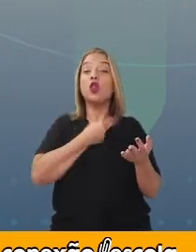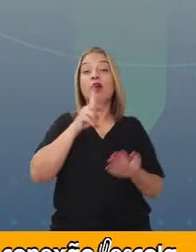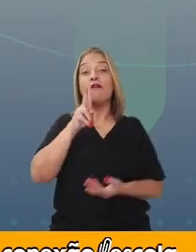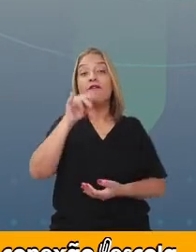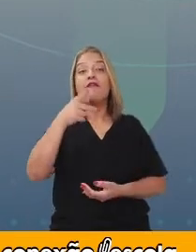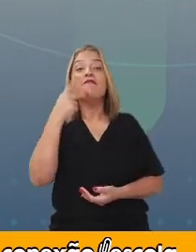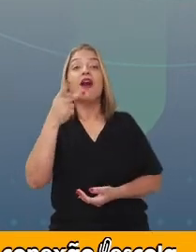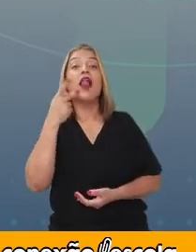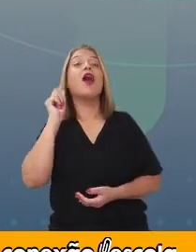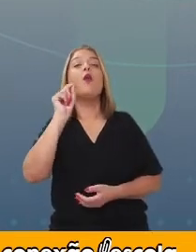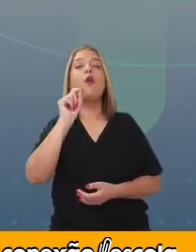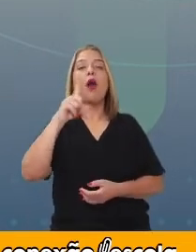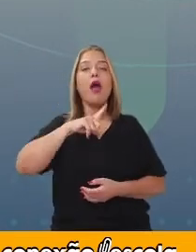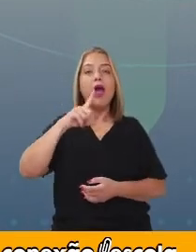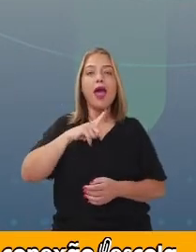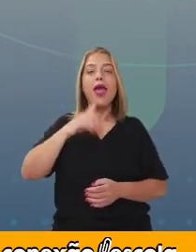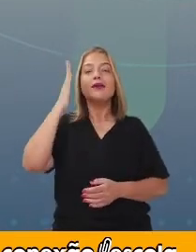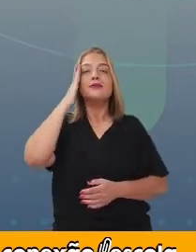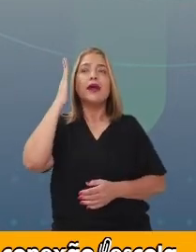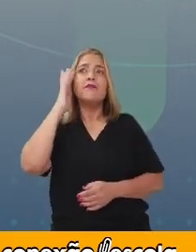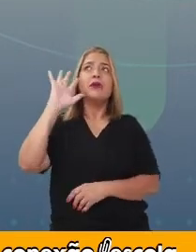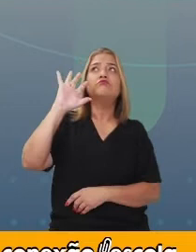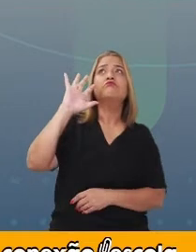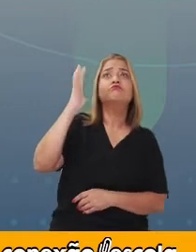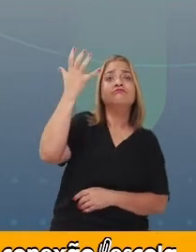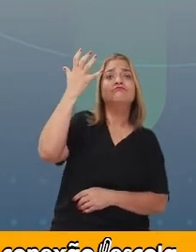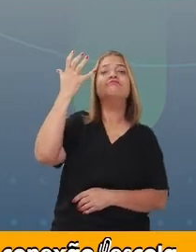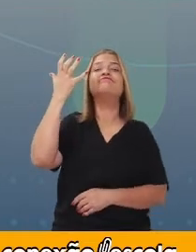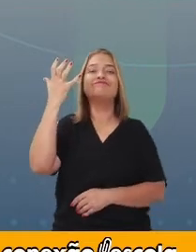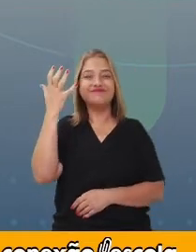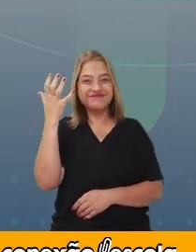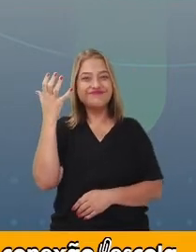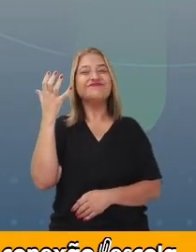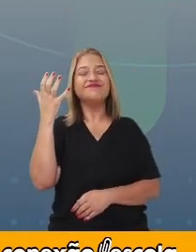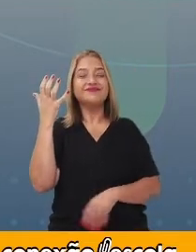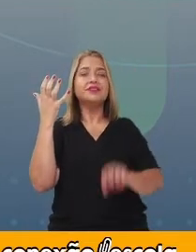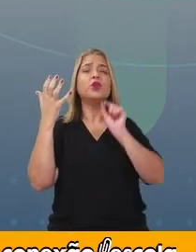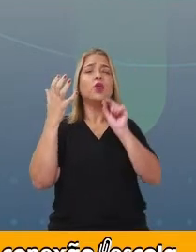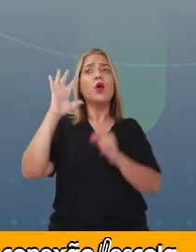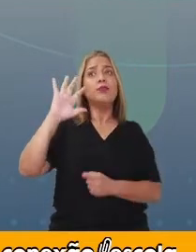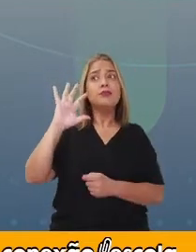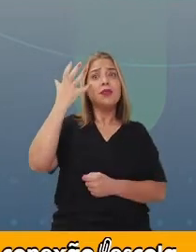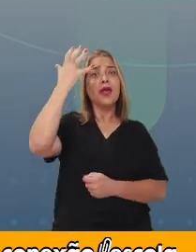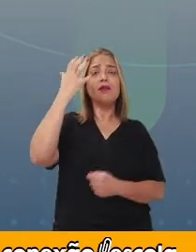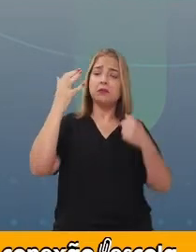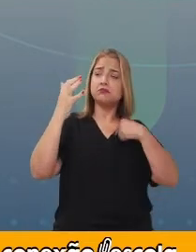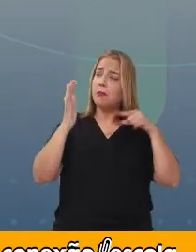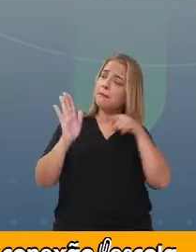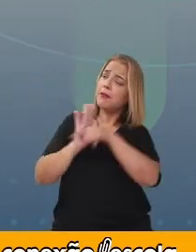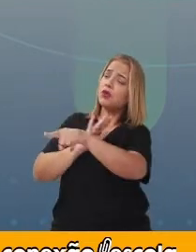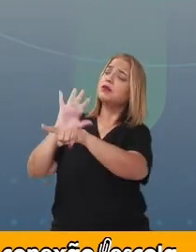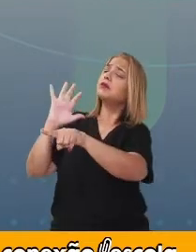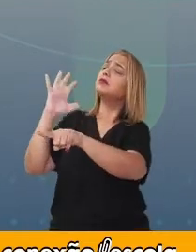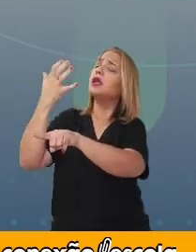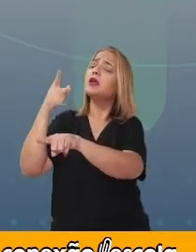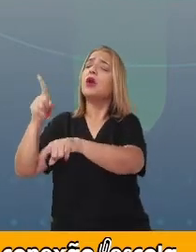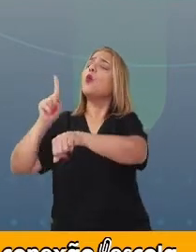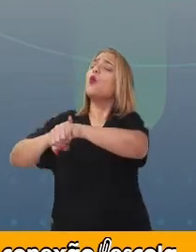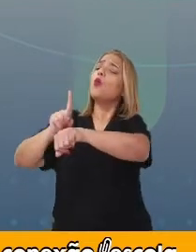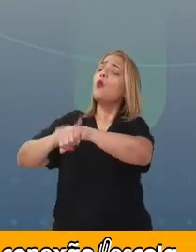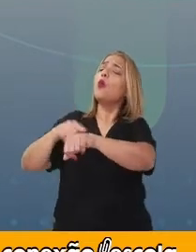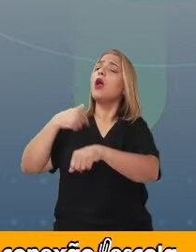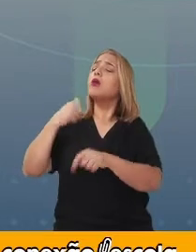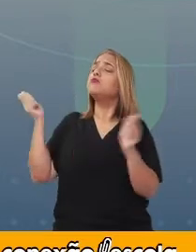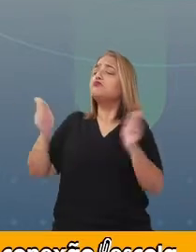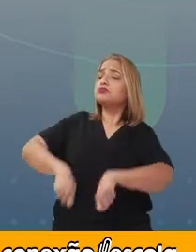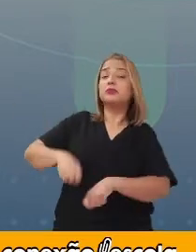das medidas de tempo. Então, olha só, o tempo perguntou ao tempo quanto tempo o tempo tem,